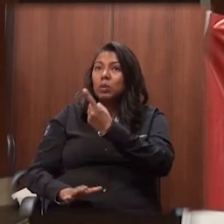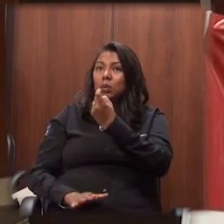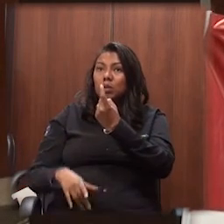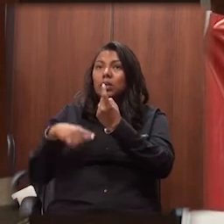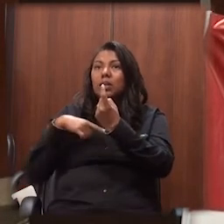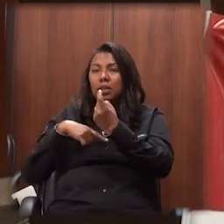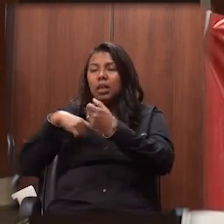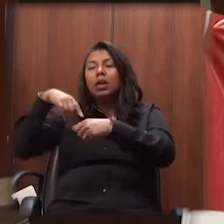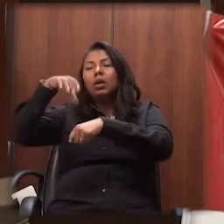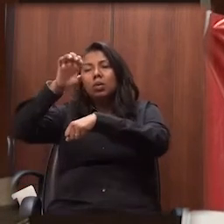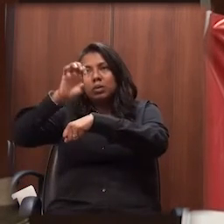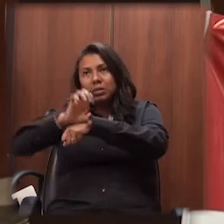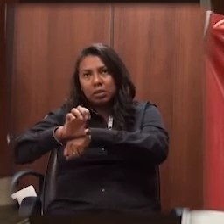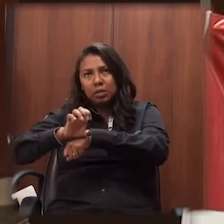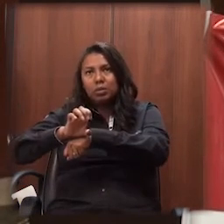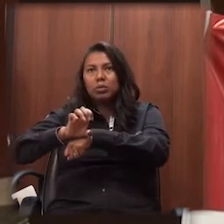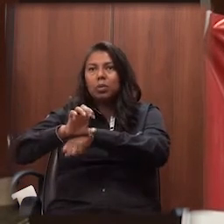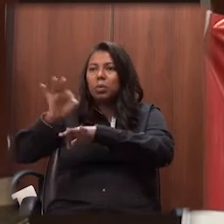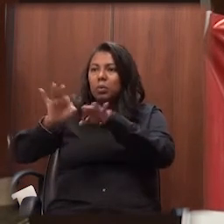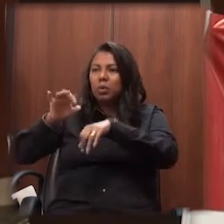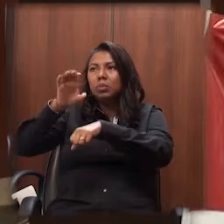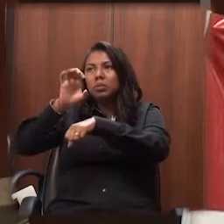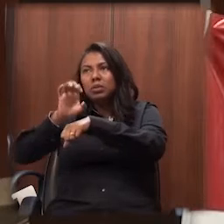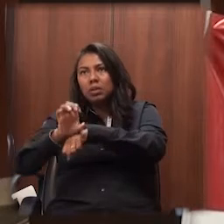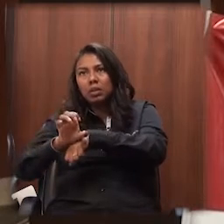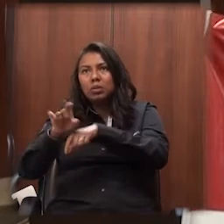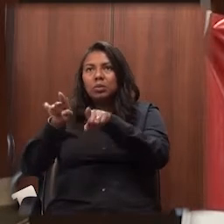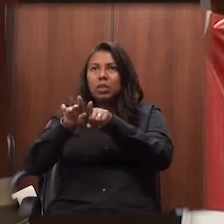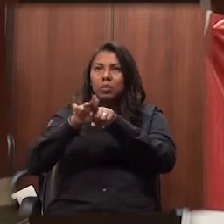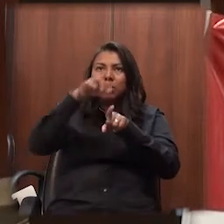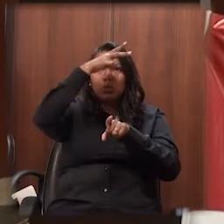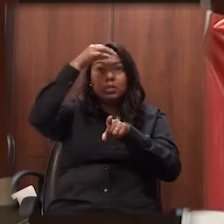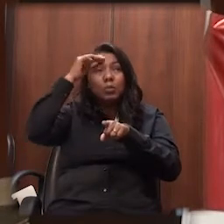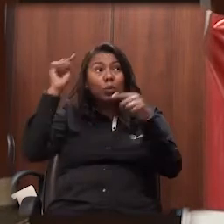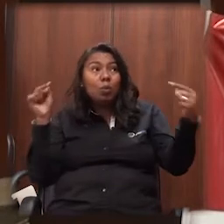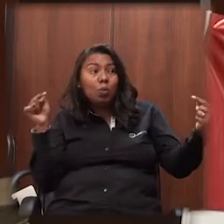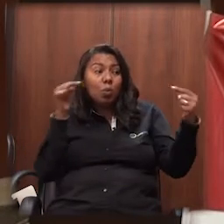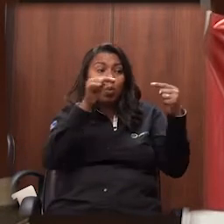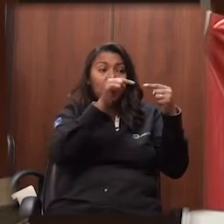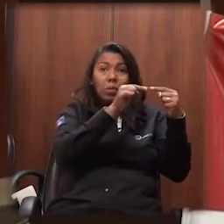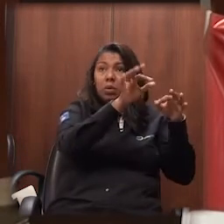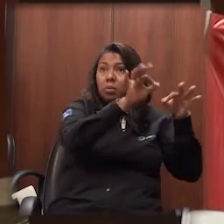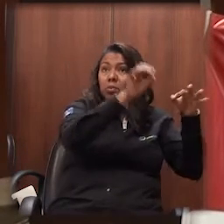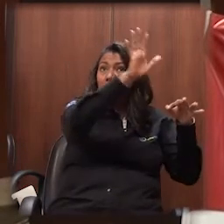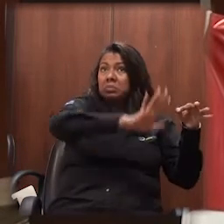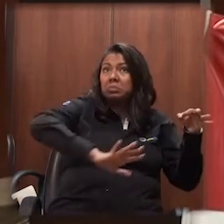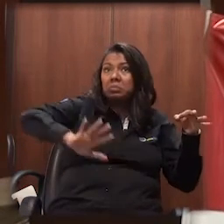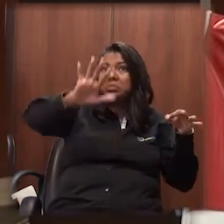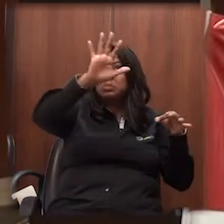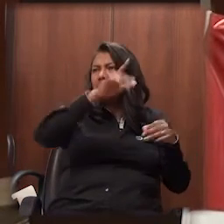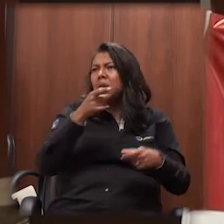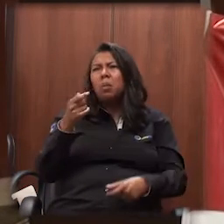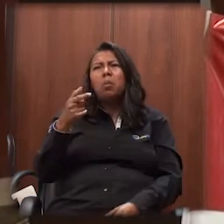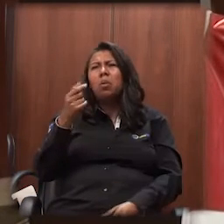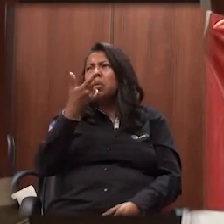para o estado, plano para o município, alinhados no plano nacional. Eu conheço poucas outras